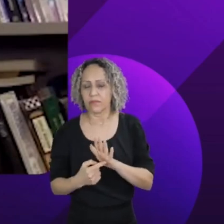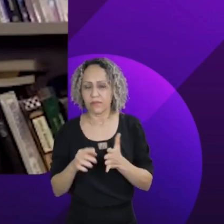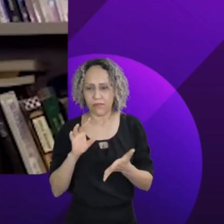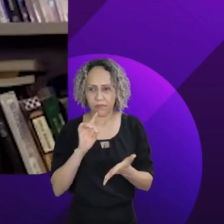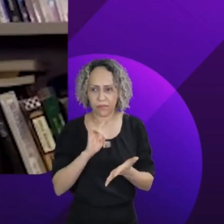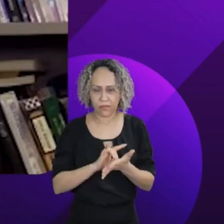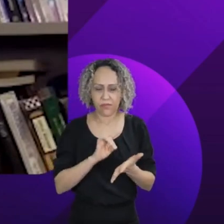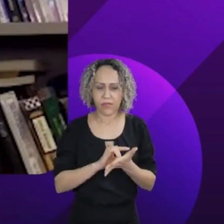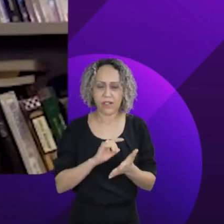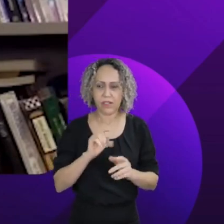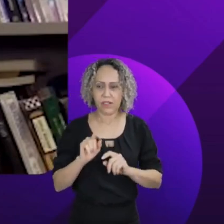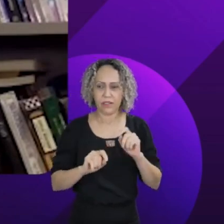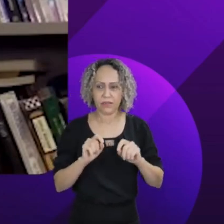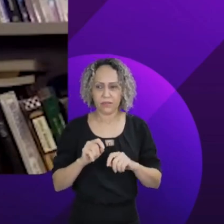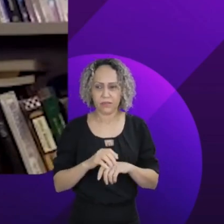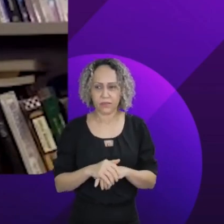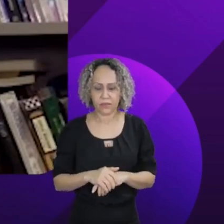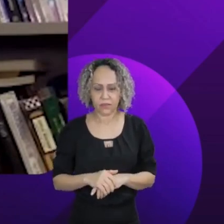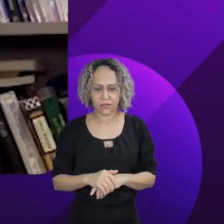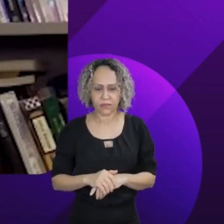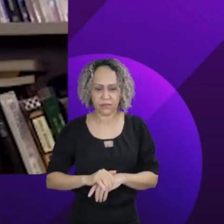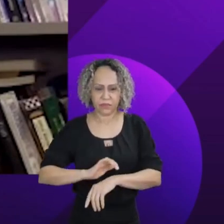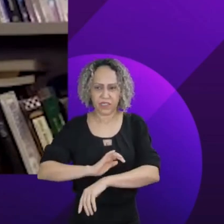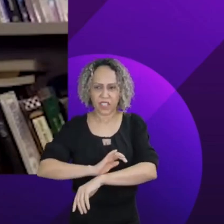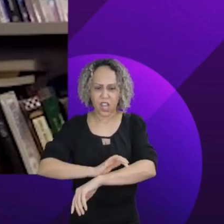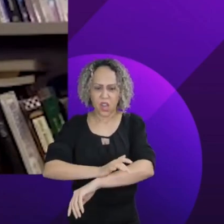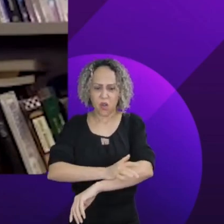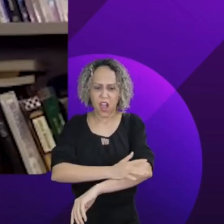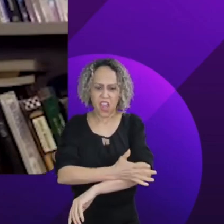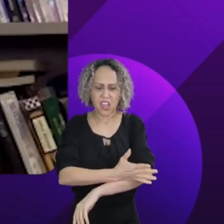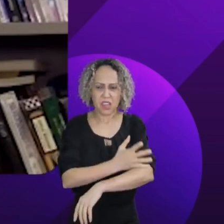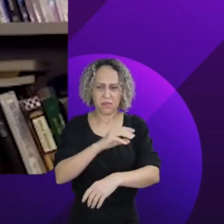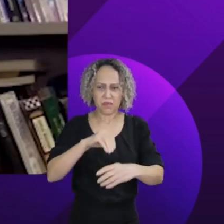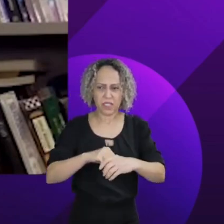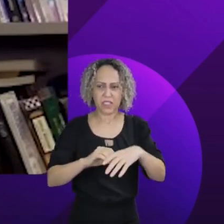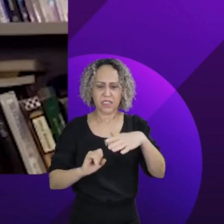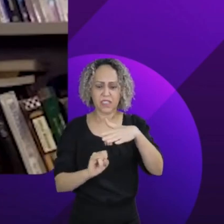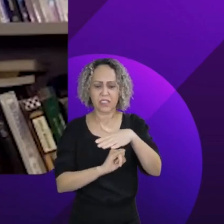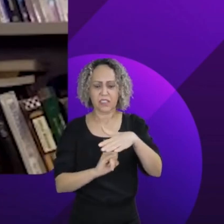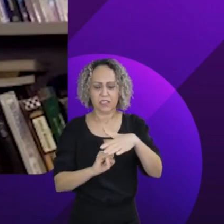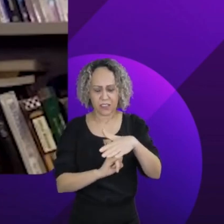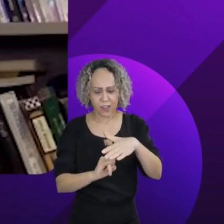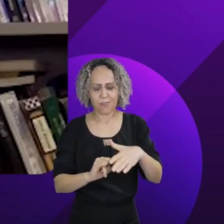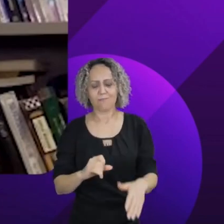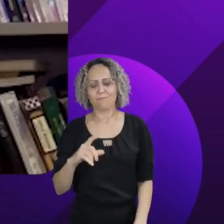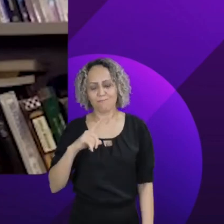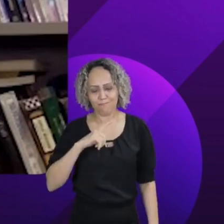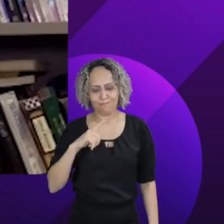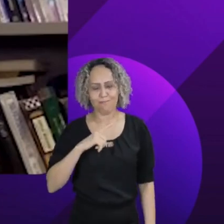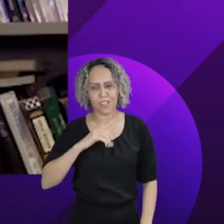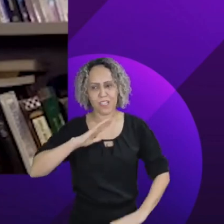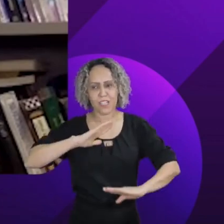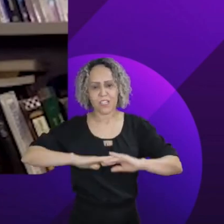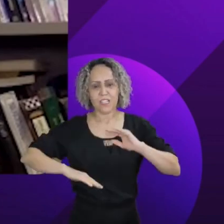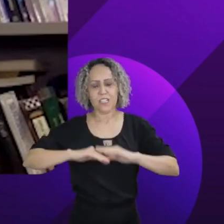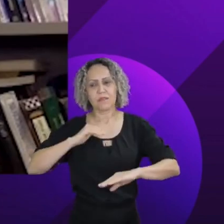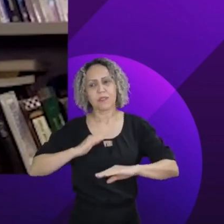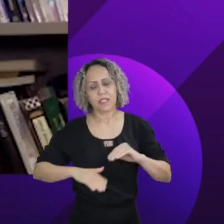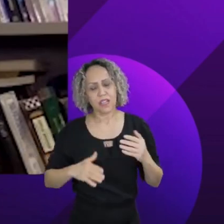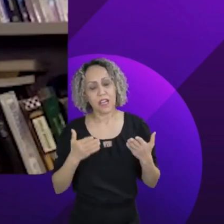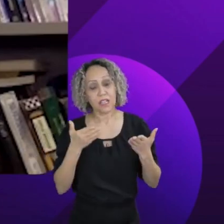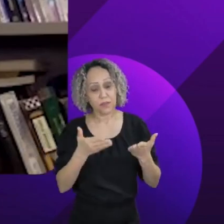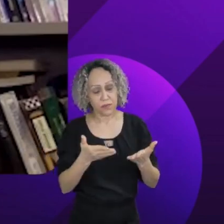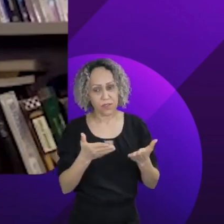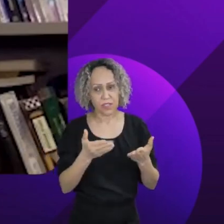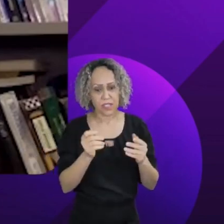de que o racismo institucional ele existe e ele é praticado, e você tem